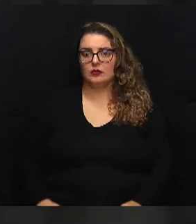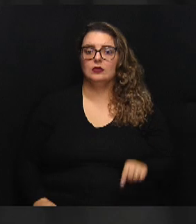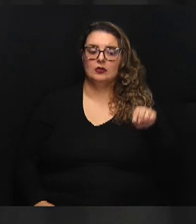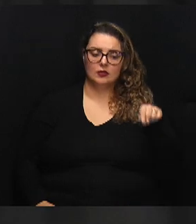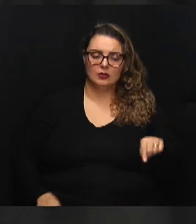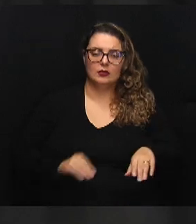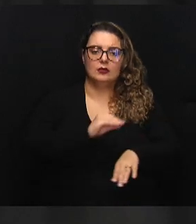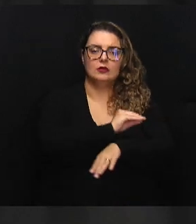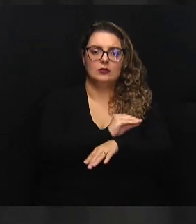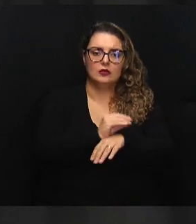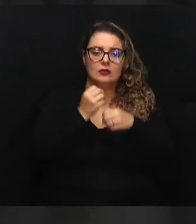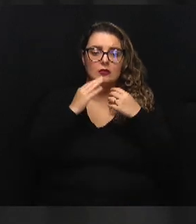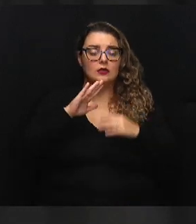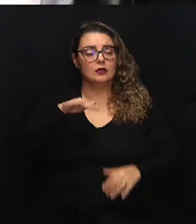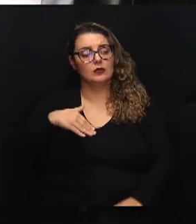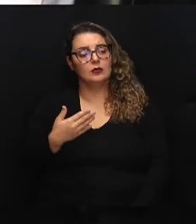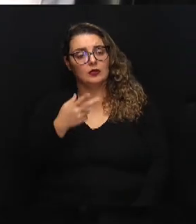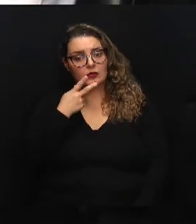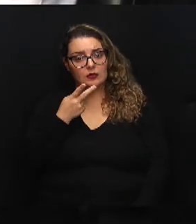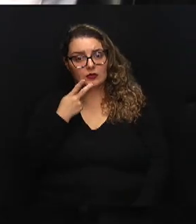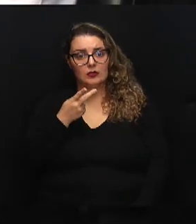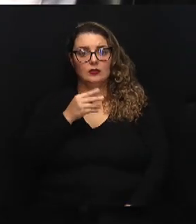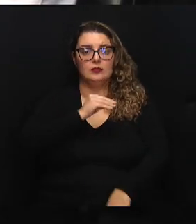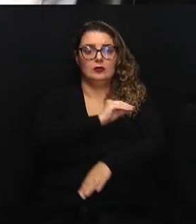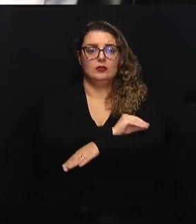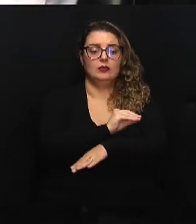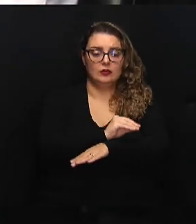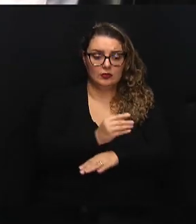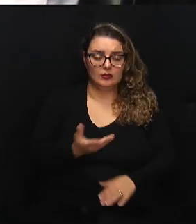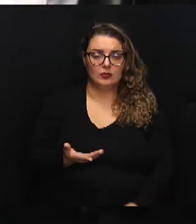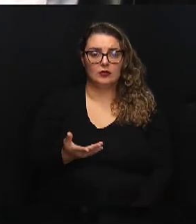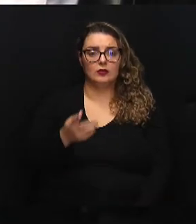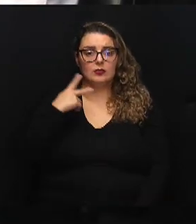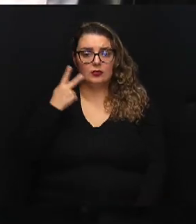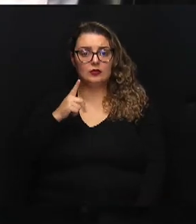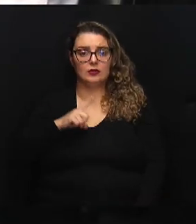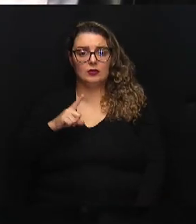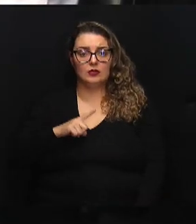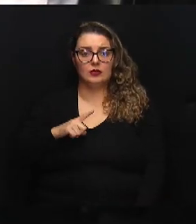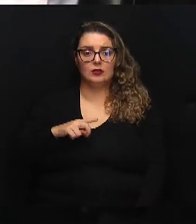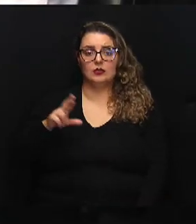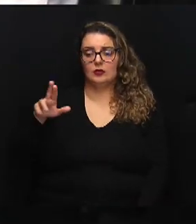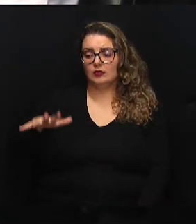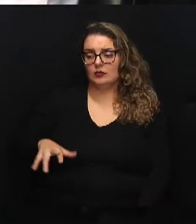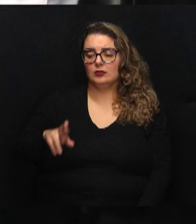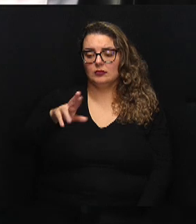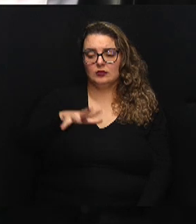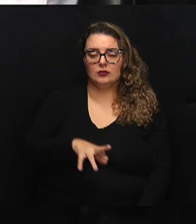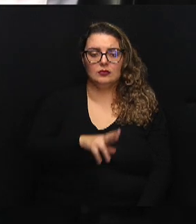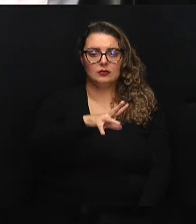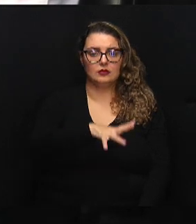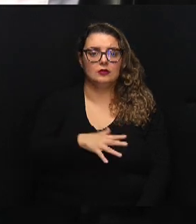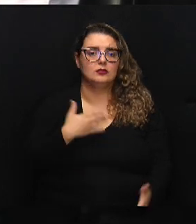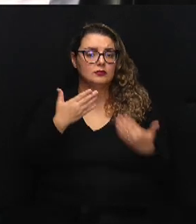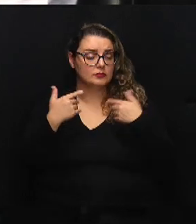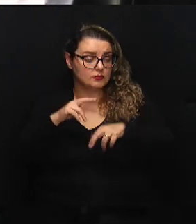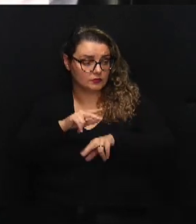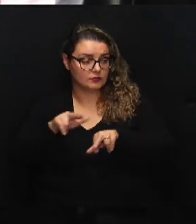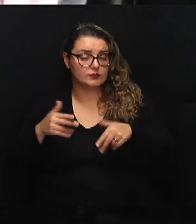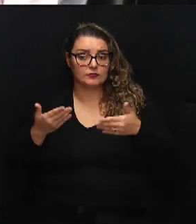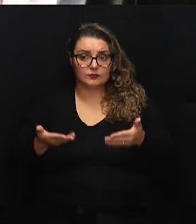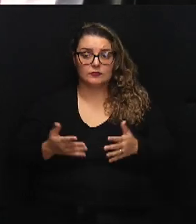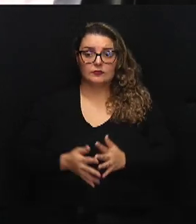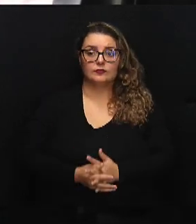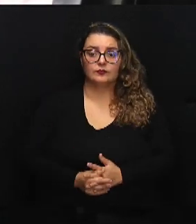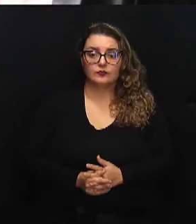cuidado. Agora, quando a gente fala, inclusive, desse cuidado que o parlamentar tem com as regiões, né, a gente já conversou com vários aqui,